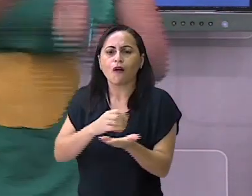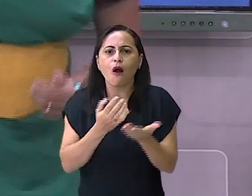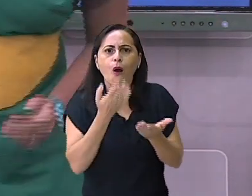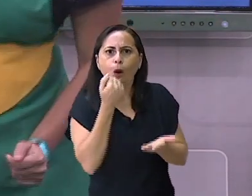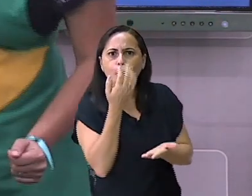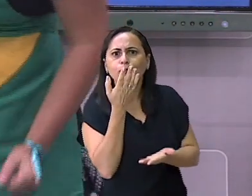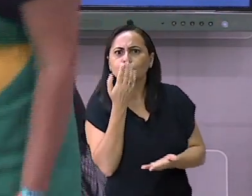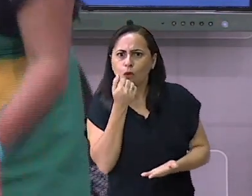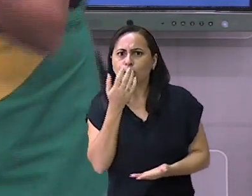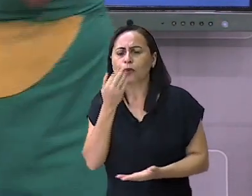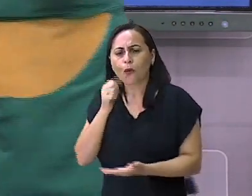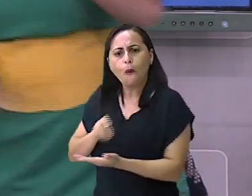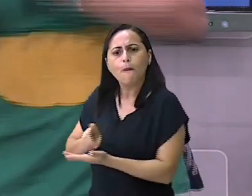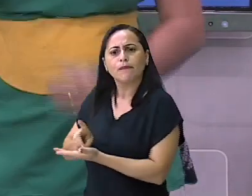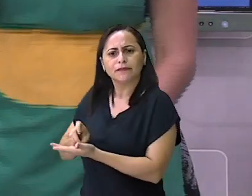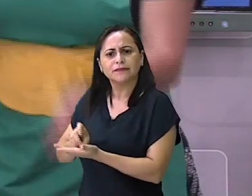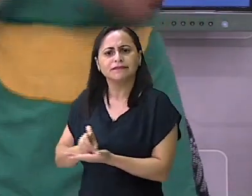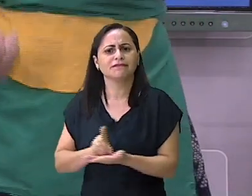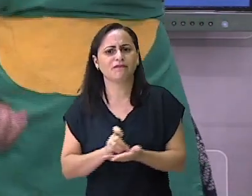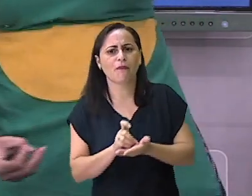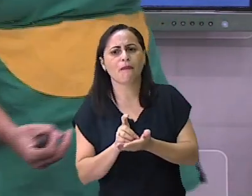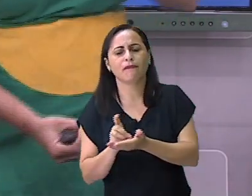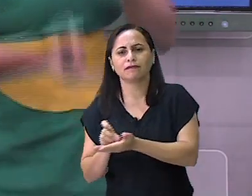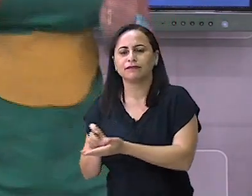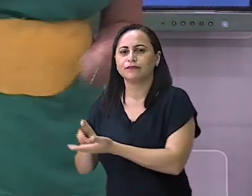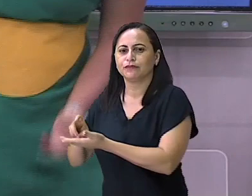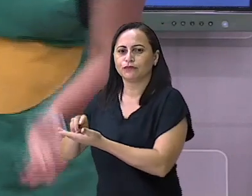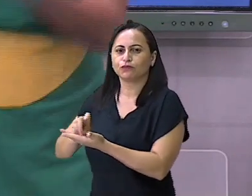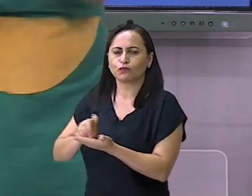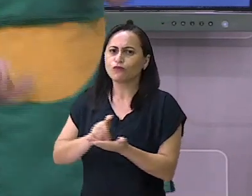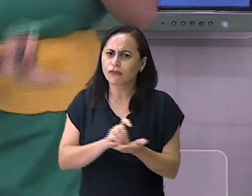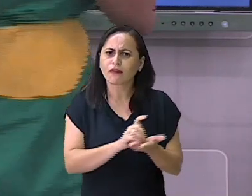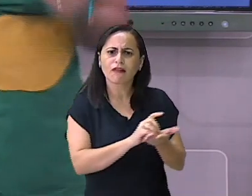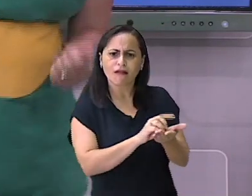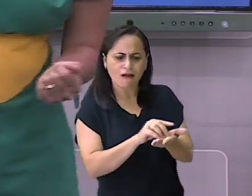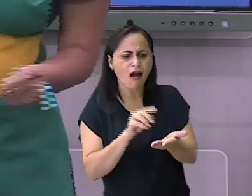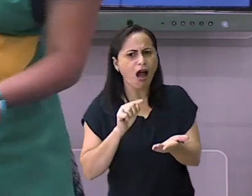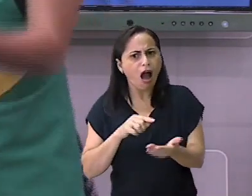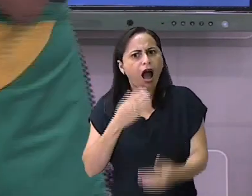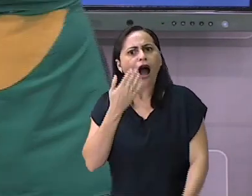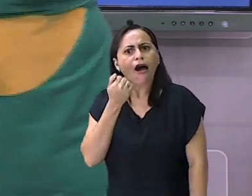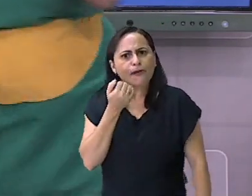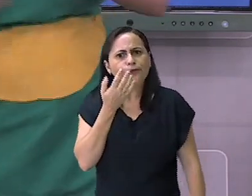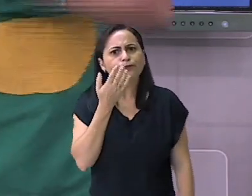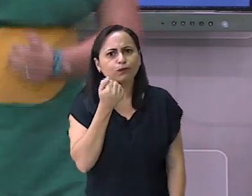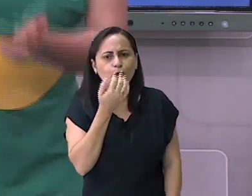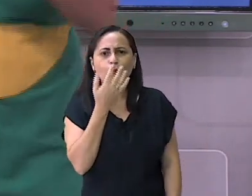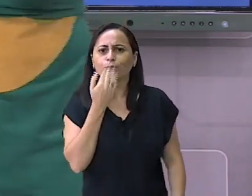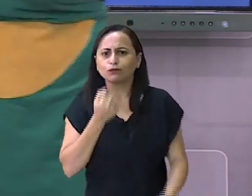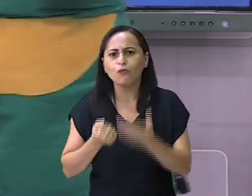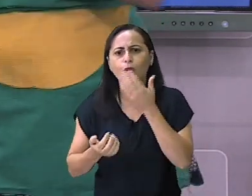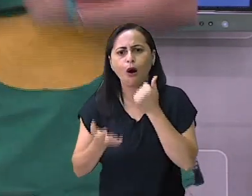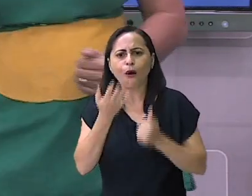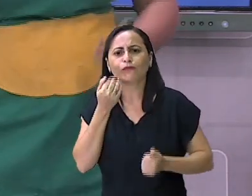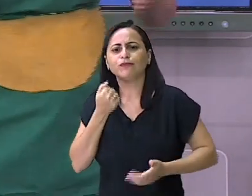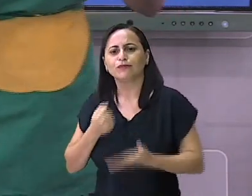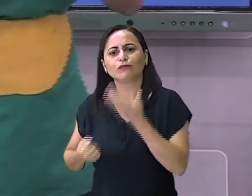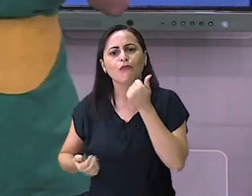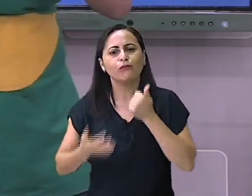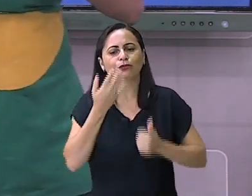Nhoque, nhoque, nhoque, come muito a lagarta. Nhoque, nhoque, nhoque, come muito a